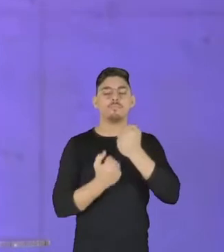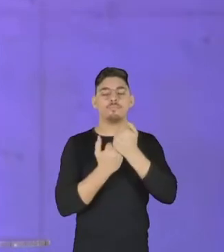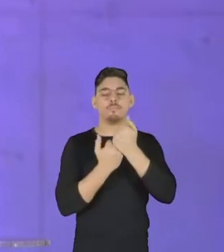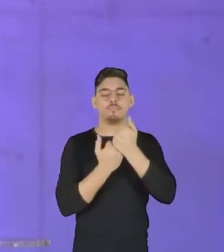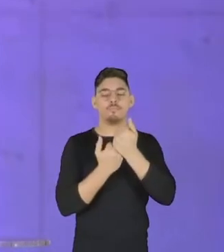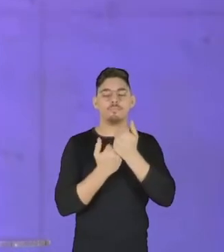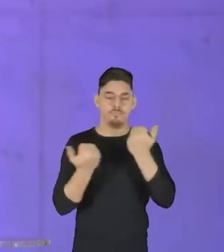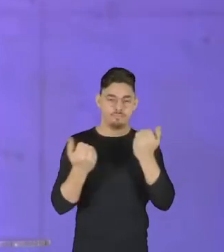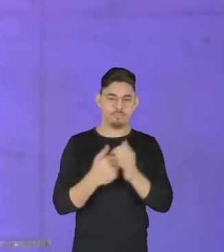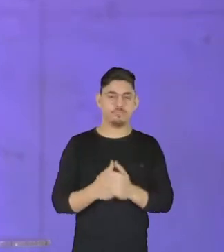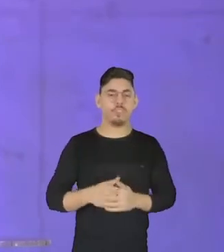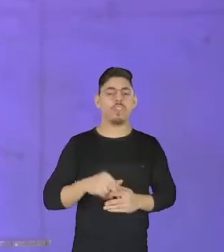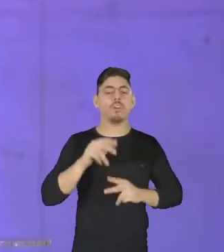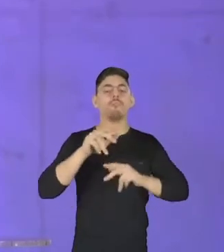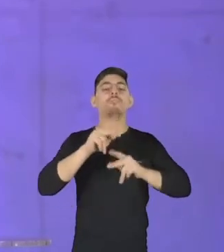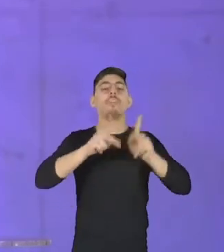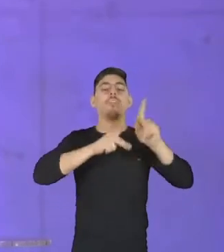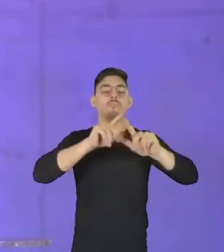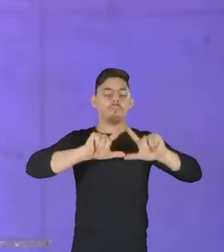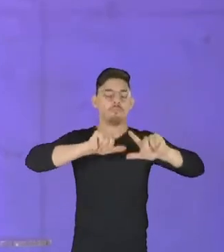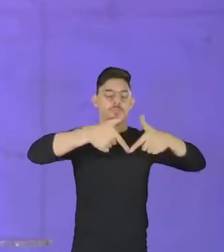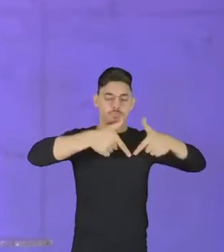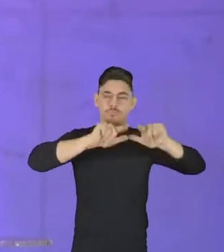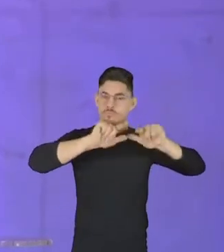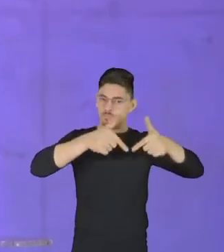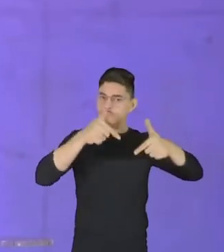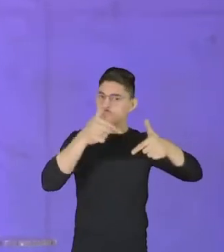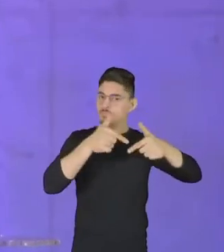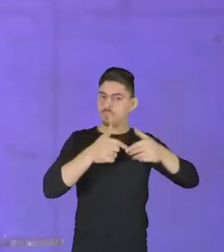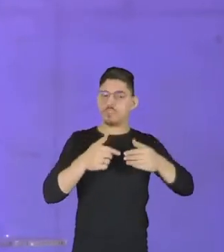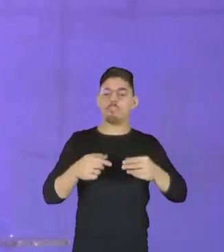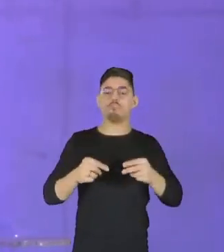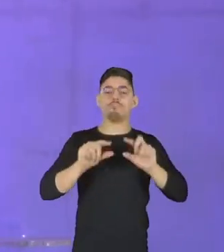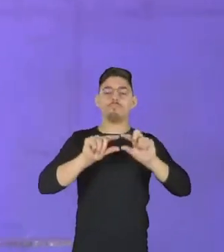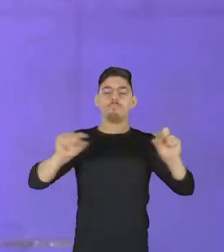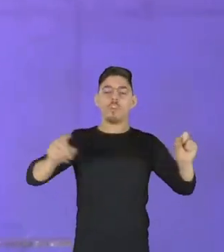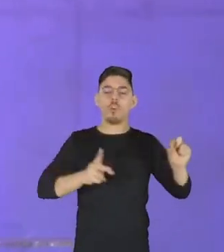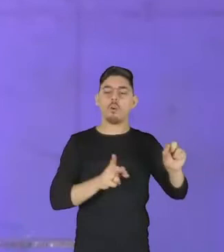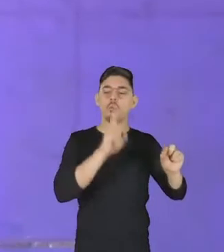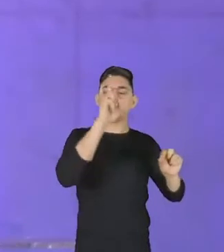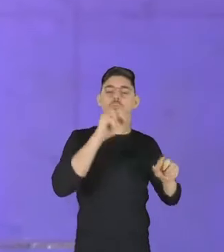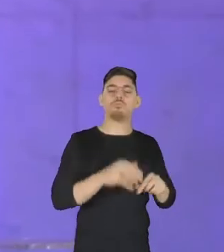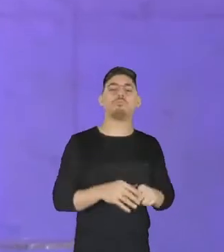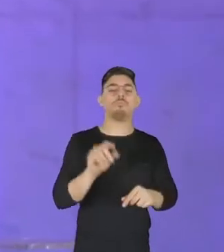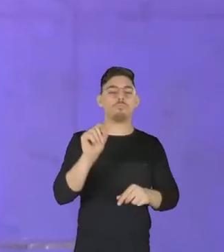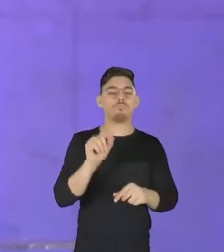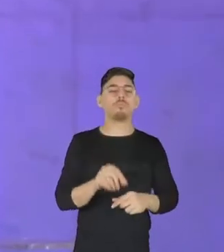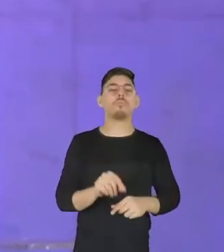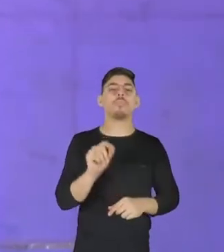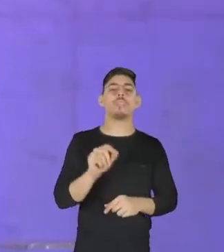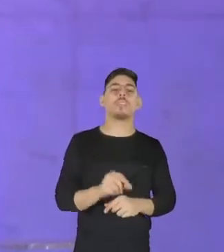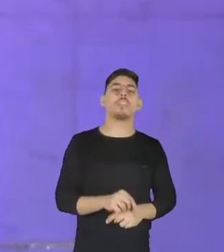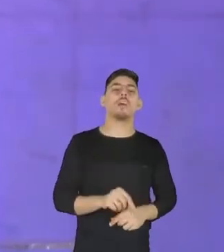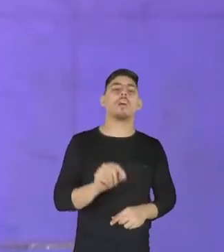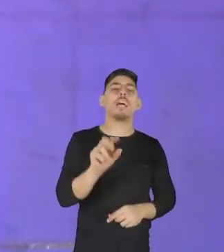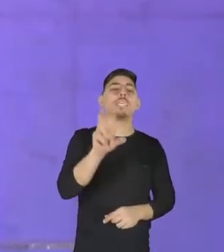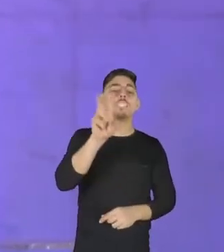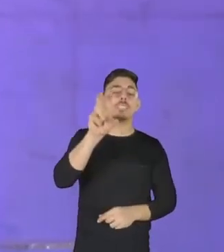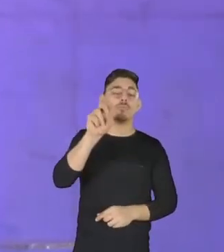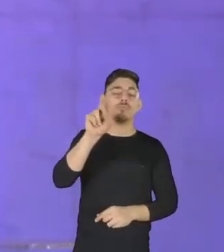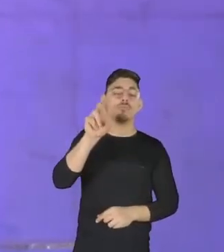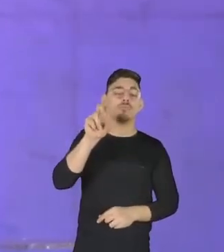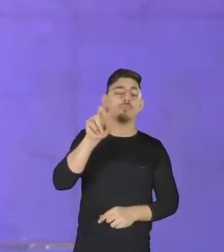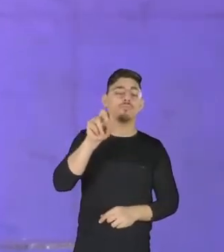O povo de Israel, o povo hebreu, ele inaugurava a 5ª década como nômades na peregrinação do